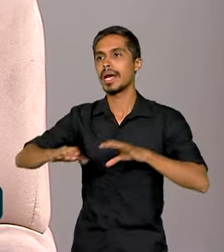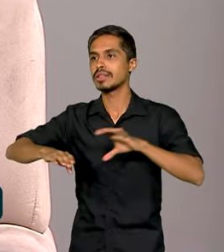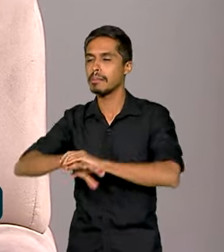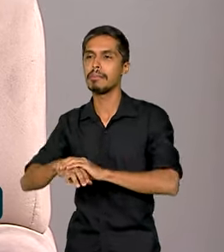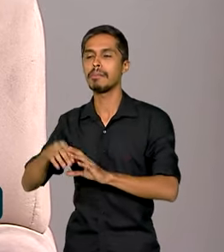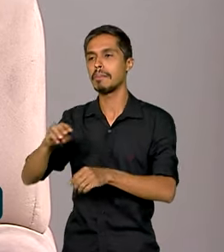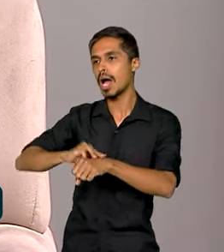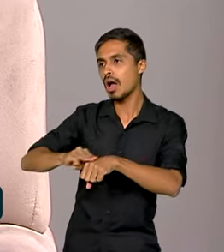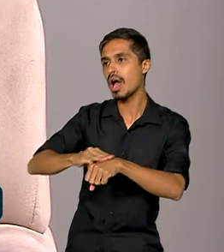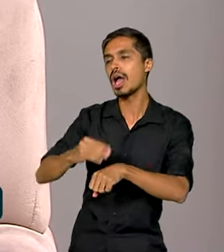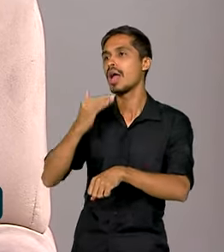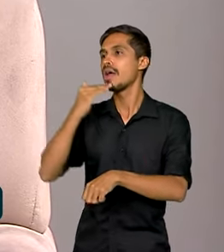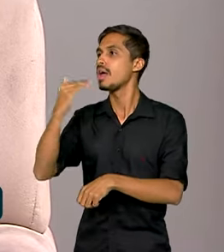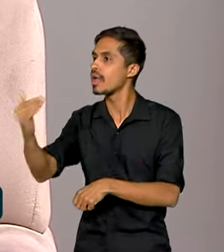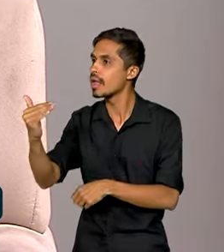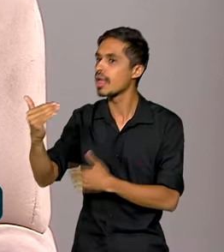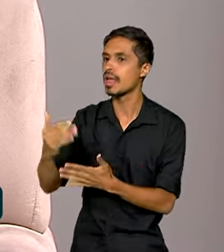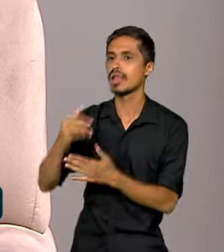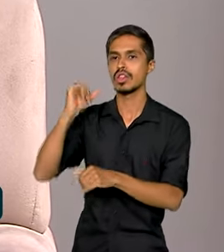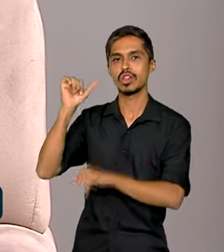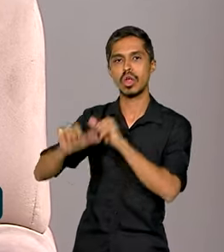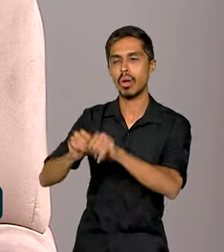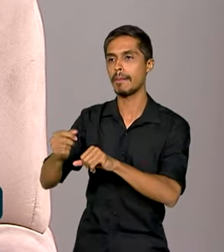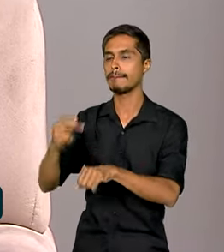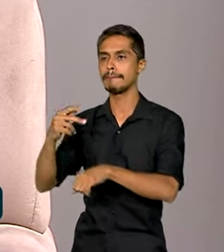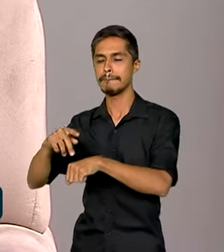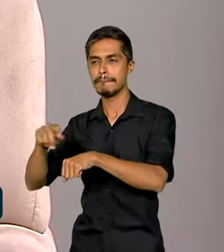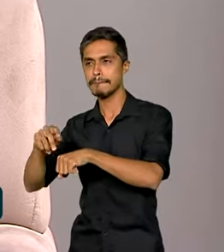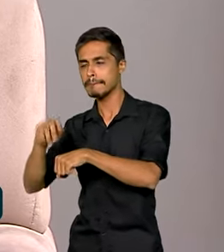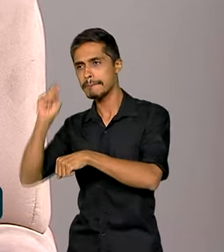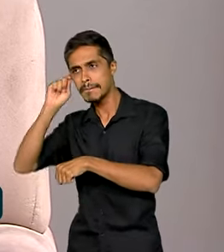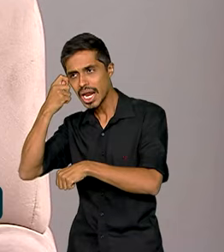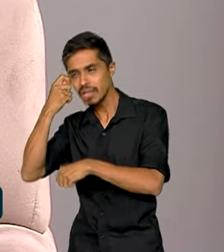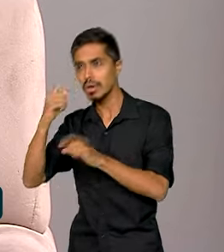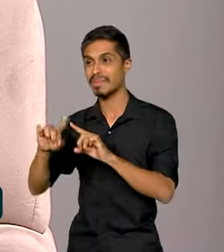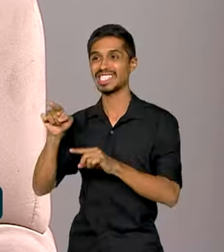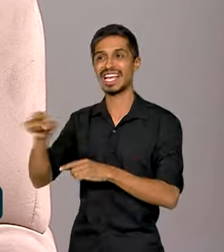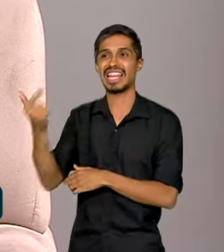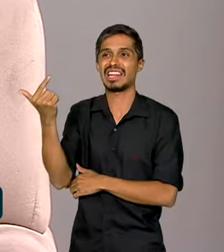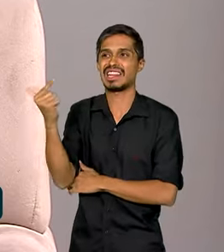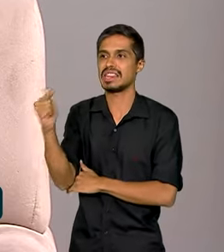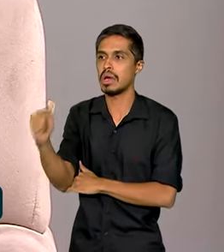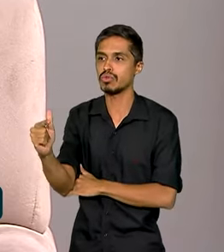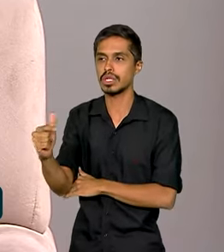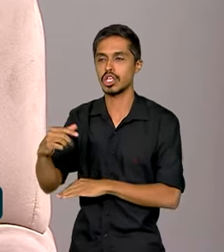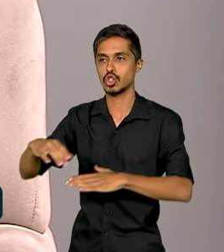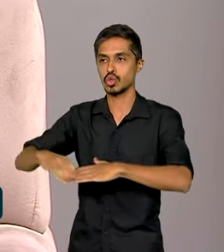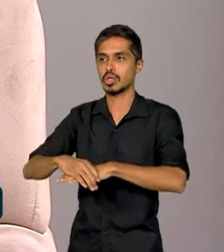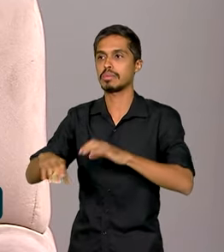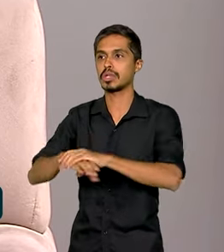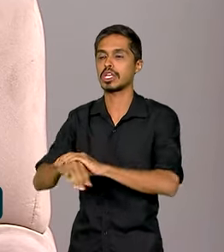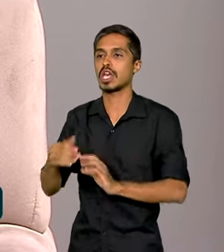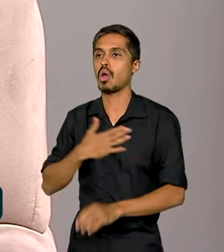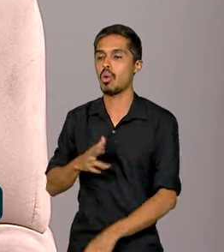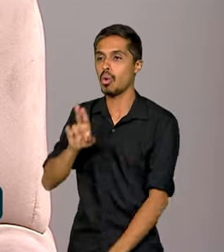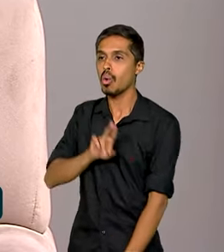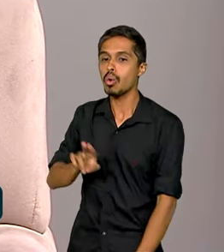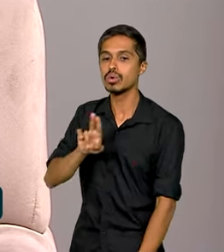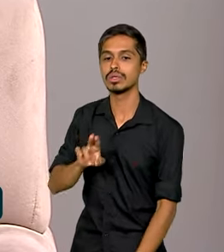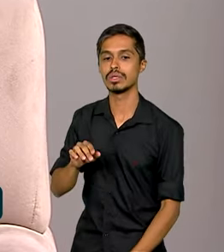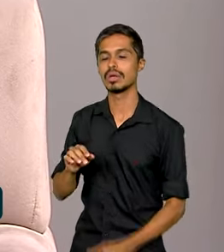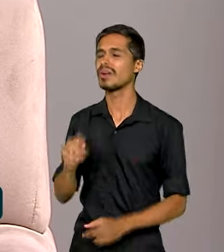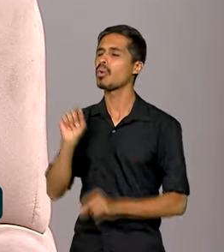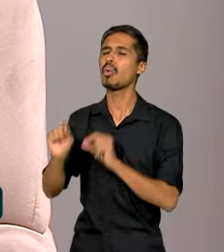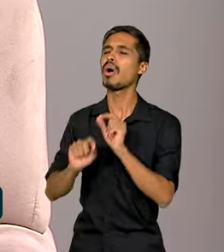de marrom eu peço pra loja para trocar por um preto e ela não tem o sapato preto na na numeração que eu uso eh qual que é a